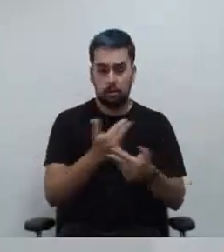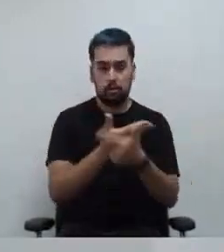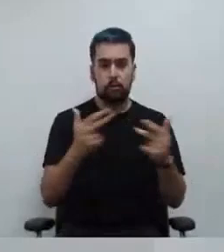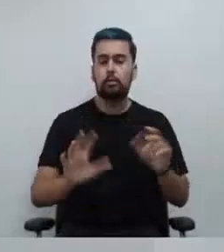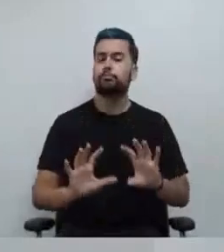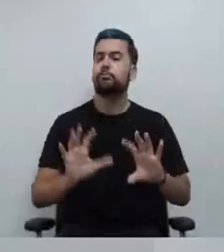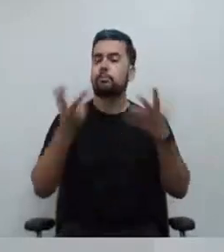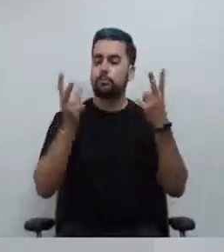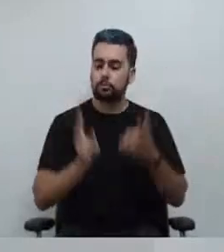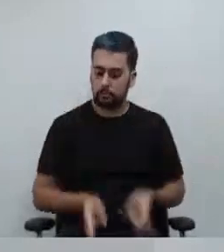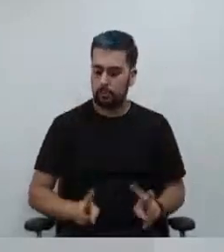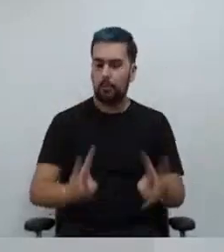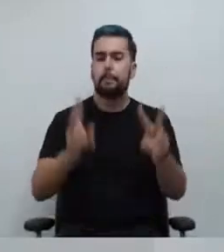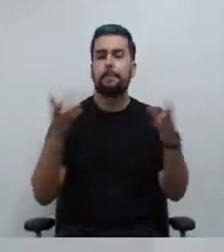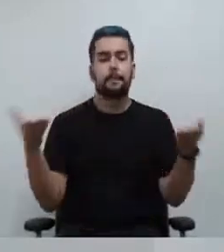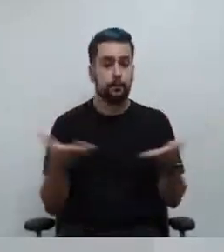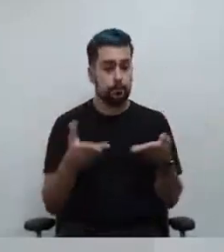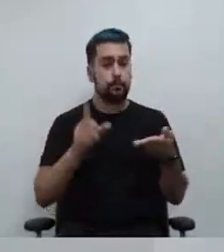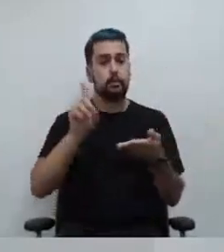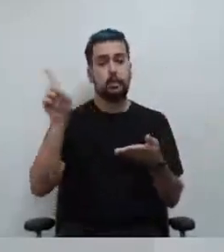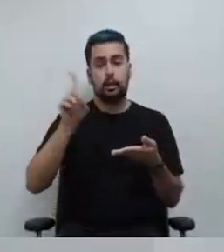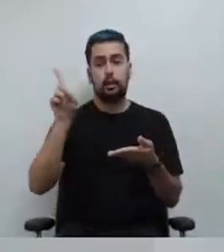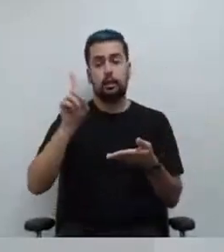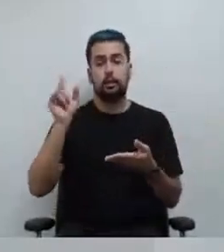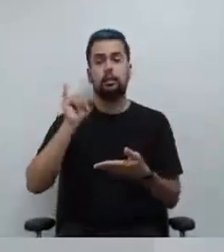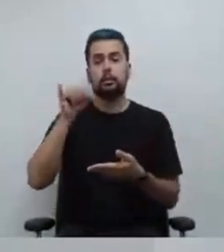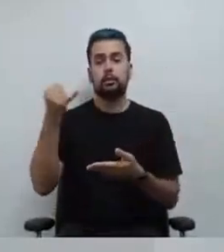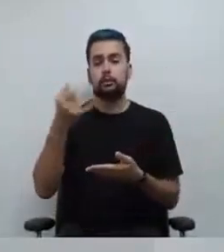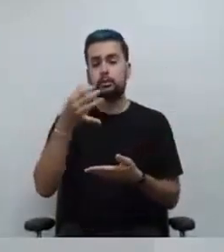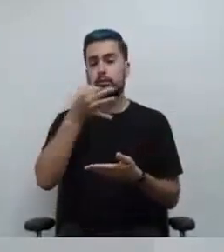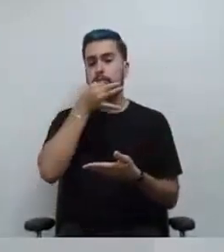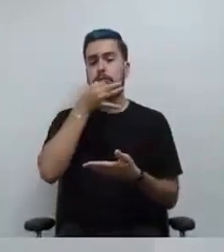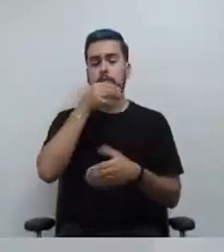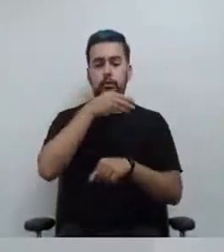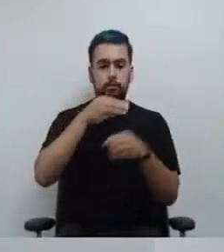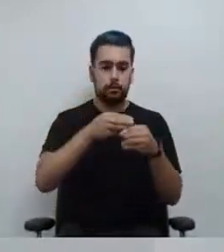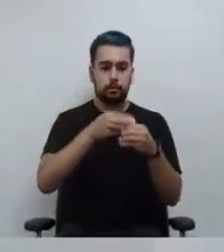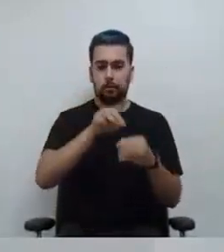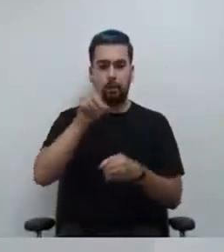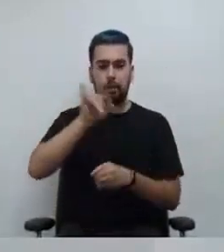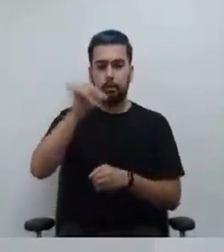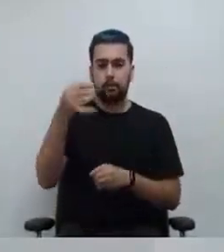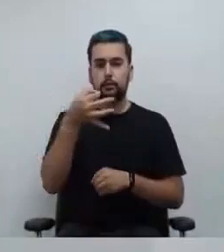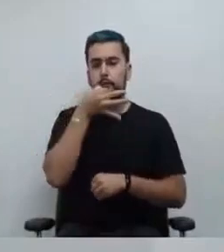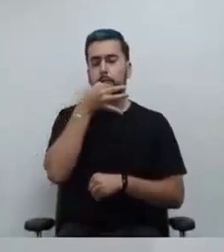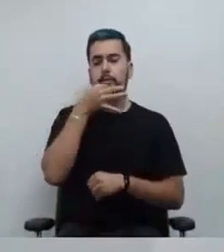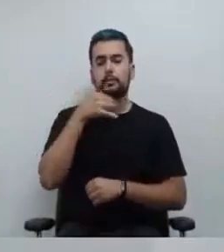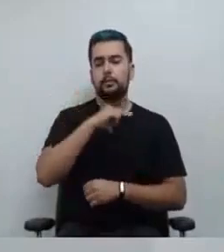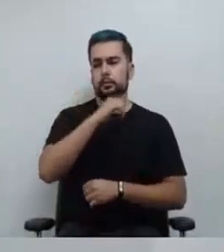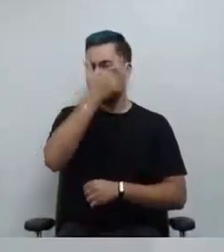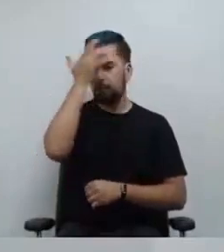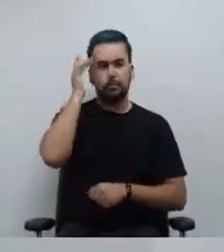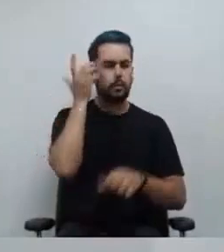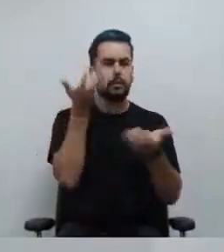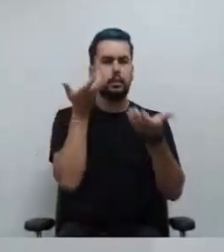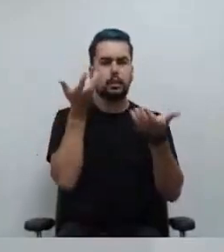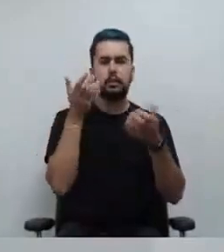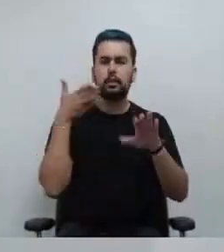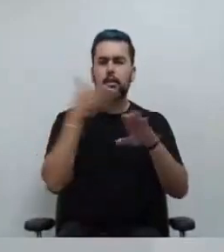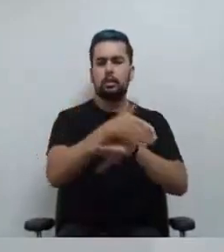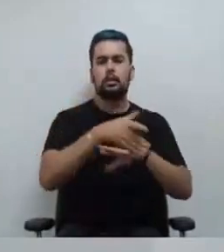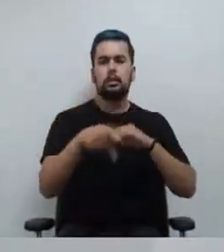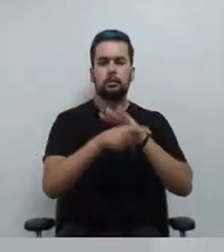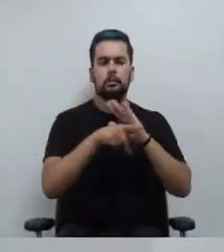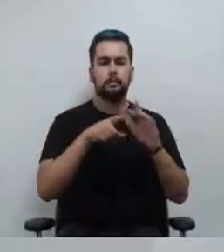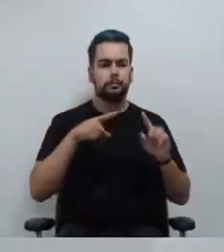isso acontece. Hoje, em Jundiaí, os colegas já levantaram, né? Tinha uma pessoa querendo entrar na unidade